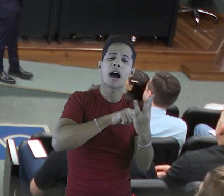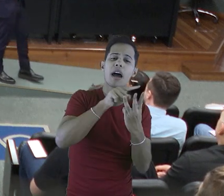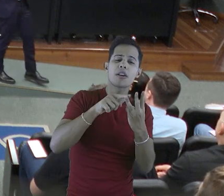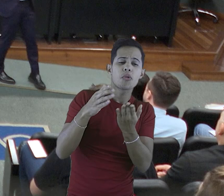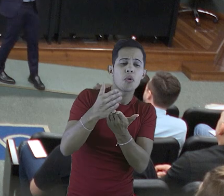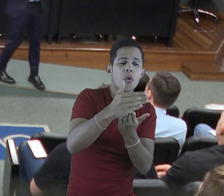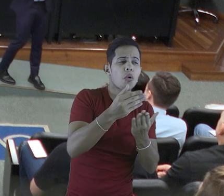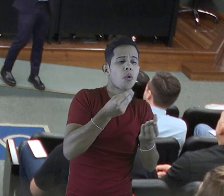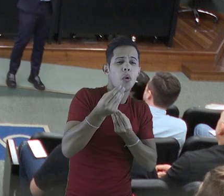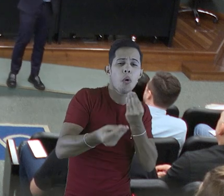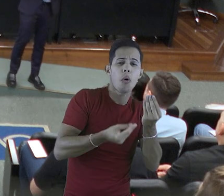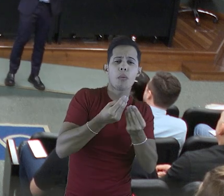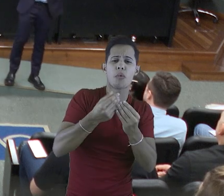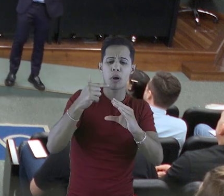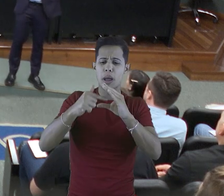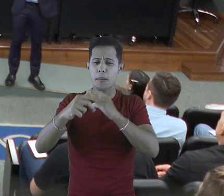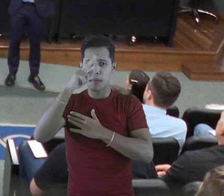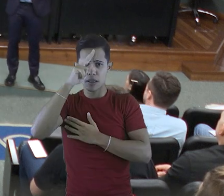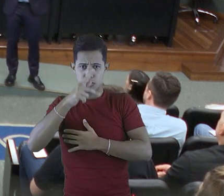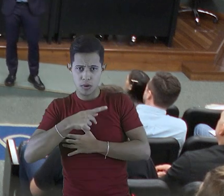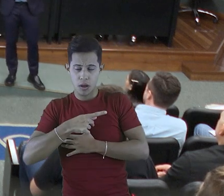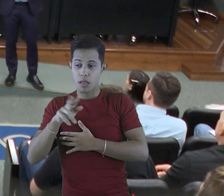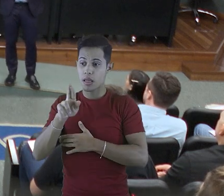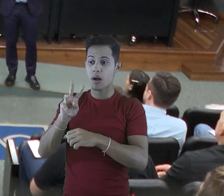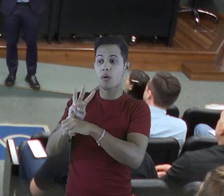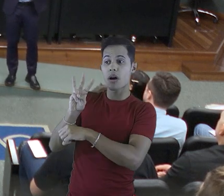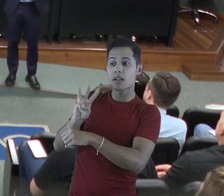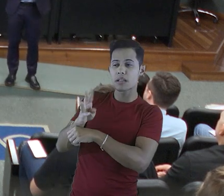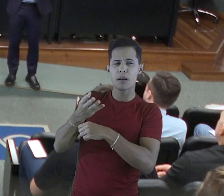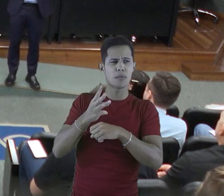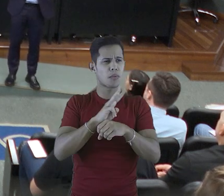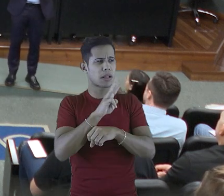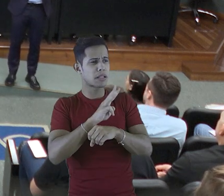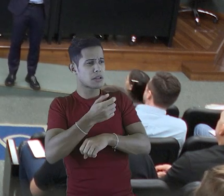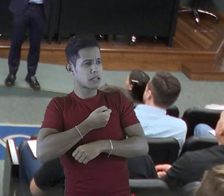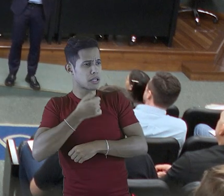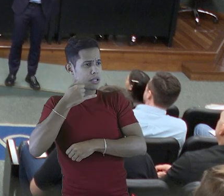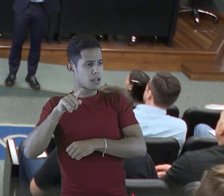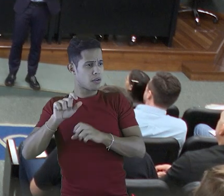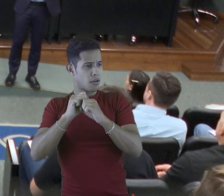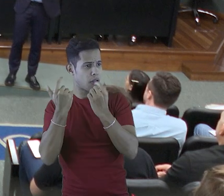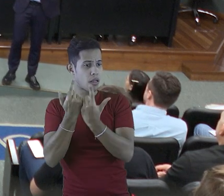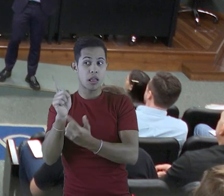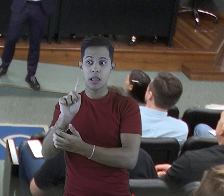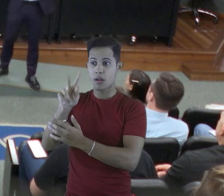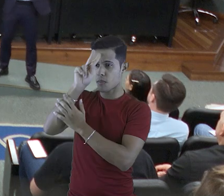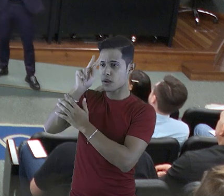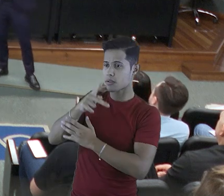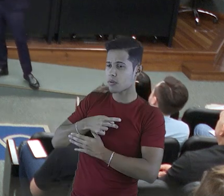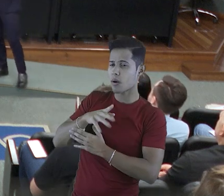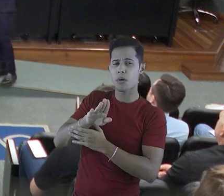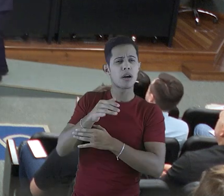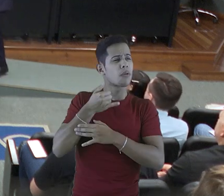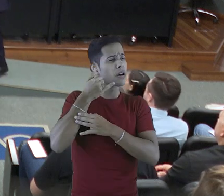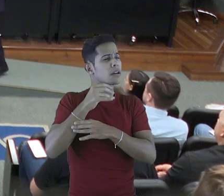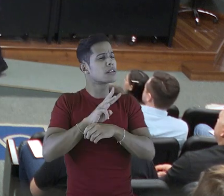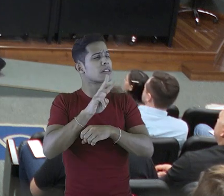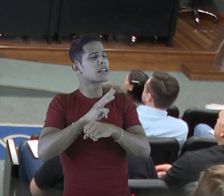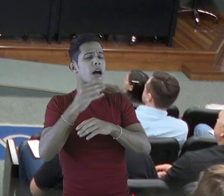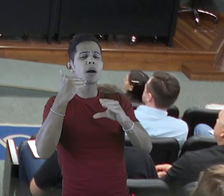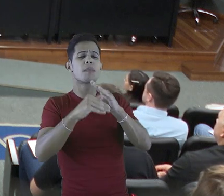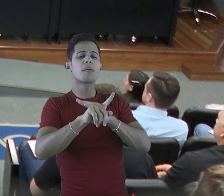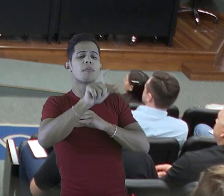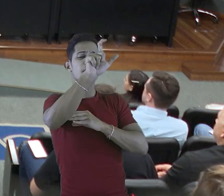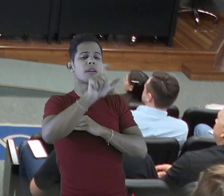você coleta dado? Assim, pelo teu e-mail pessoal? Não, pelo WhatsApp. O WhatsApp no telefone da Assembleia? Não, no meu pessoal. E você manda esse WhatsApp para quem?